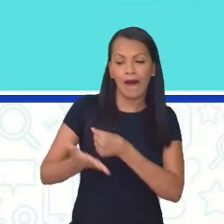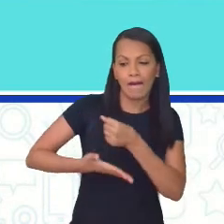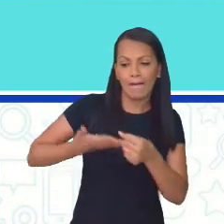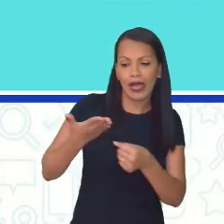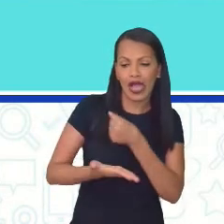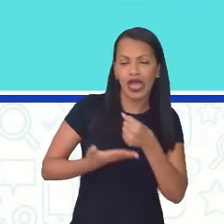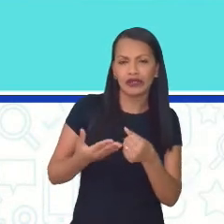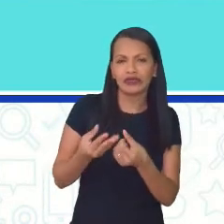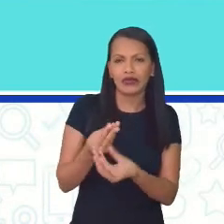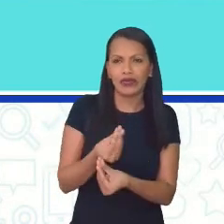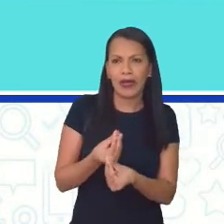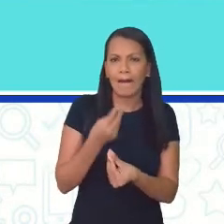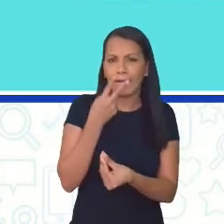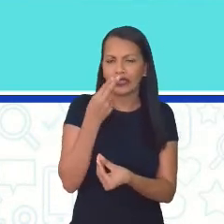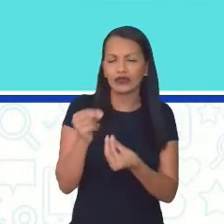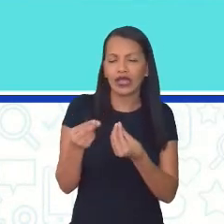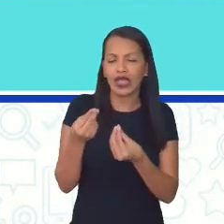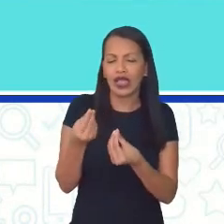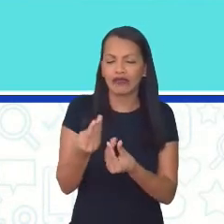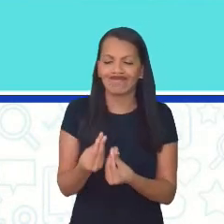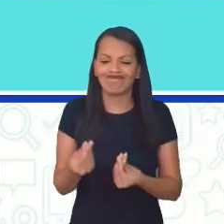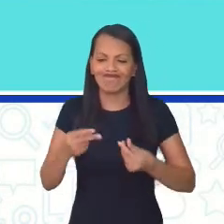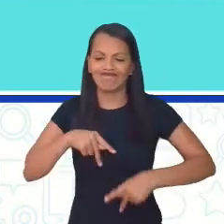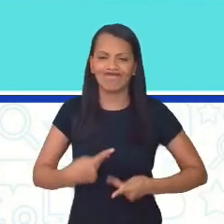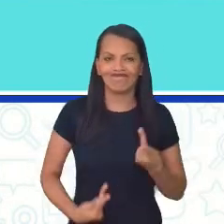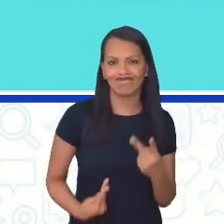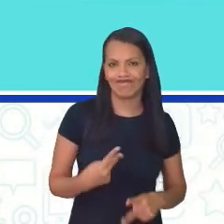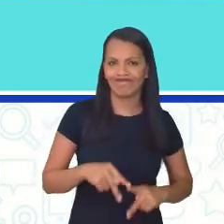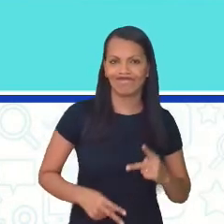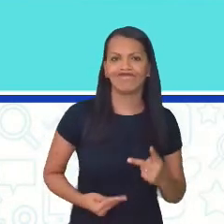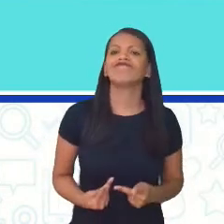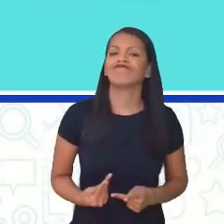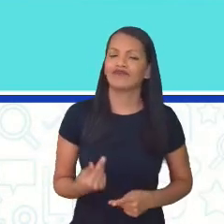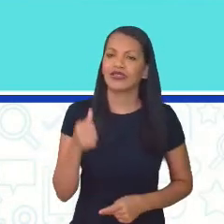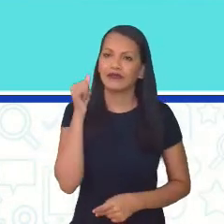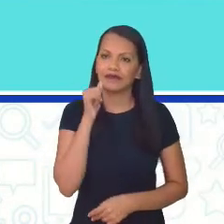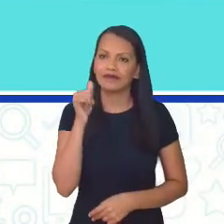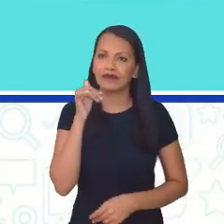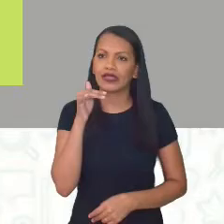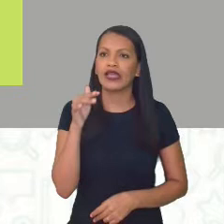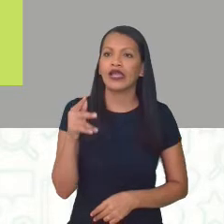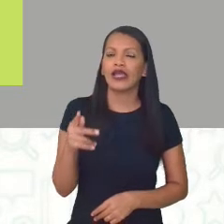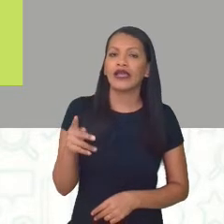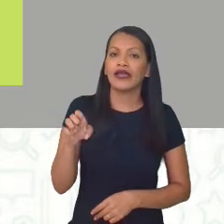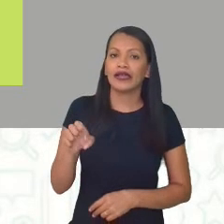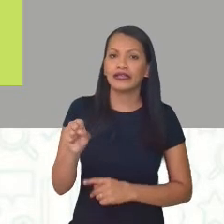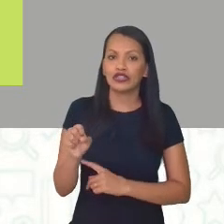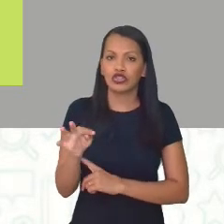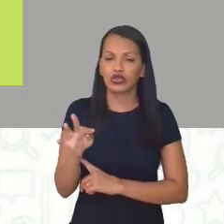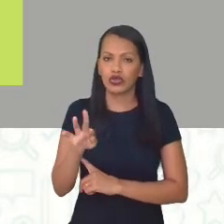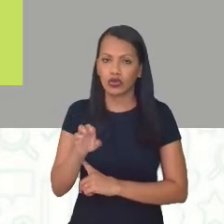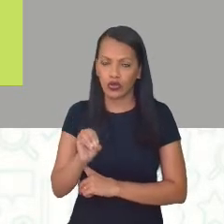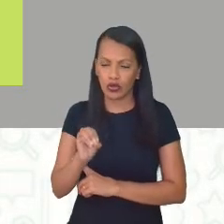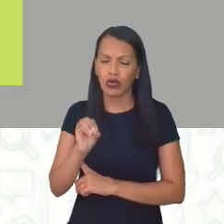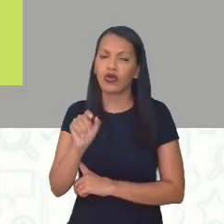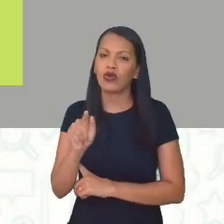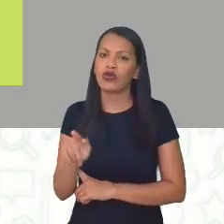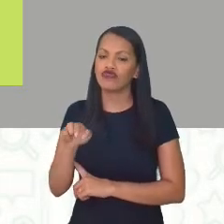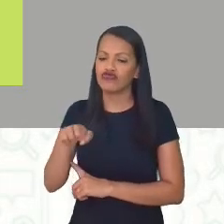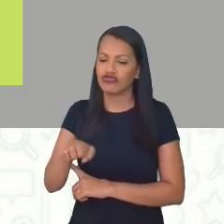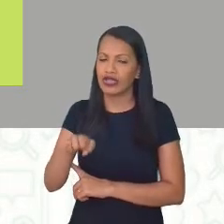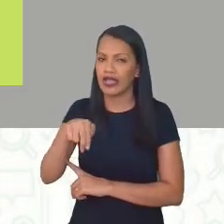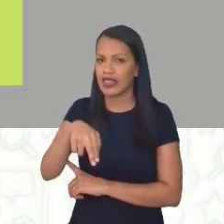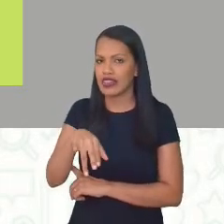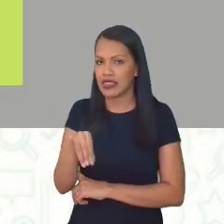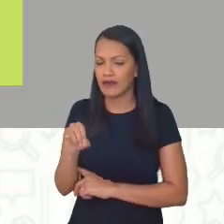formas sintéticas de hormônios femininos, o estrogênio e a progesterona. E existem vários tipos desses